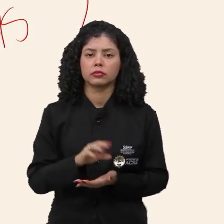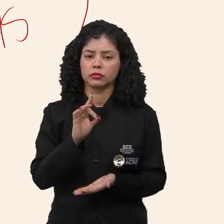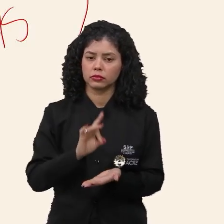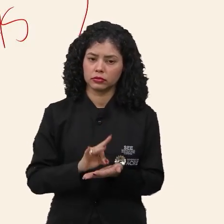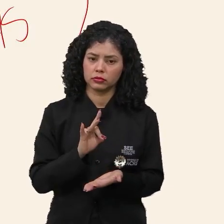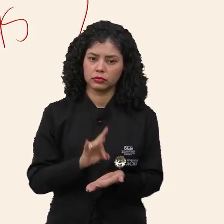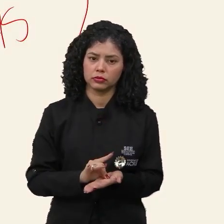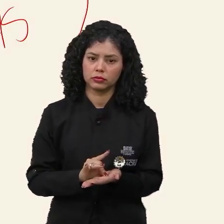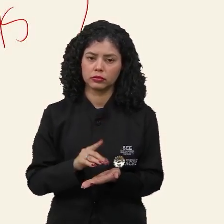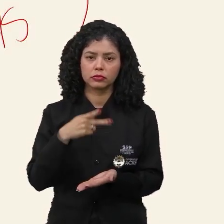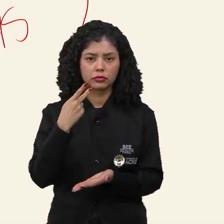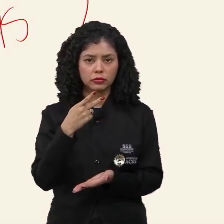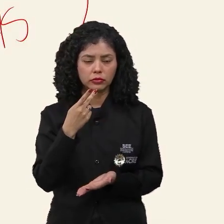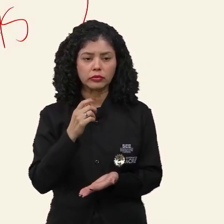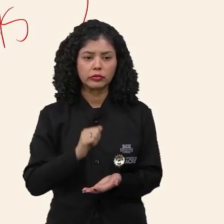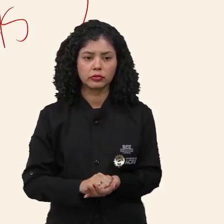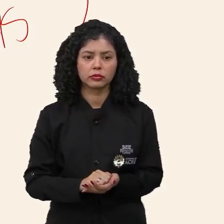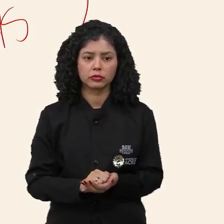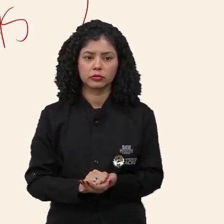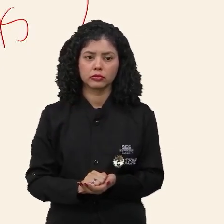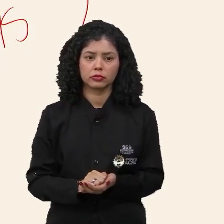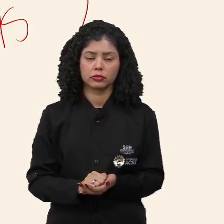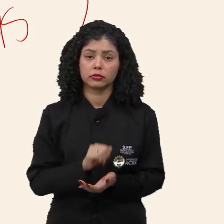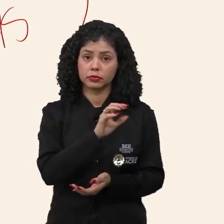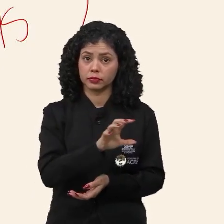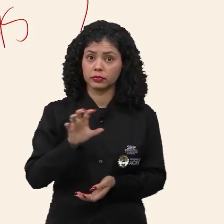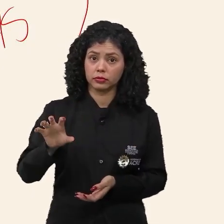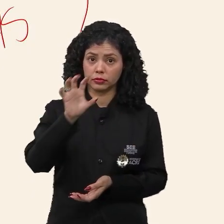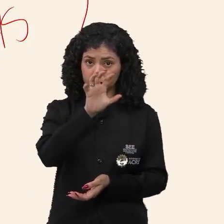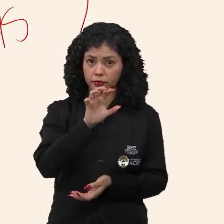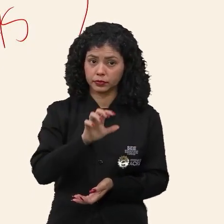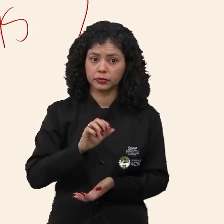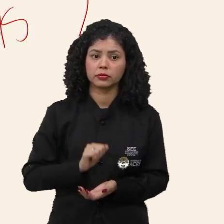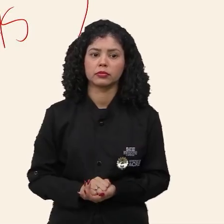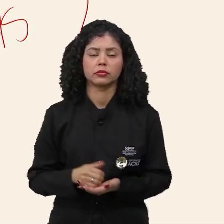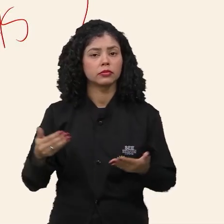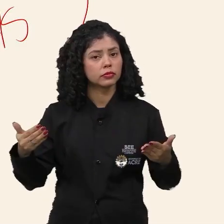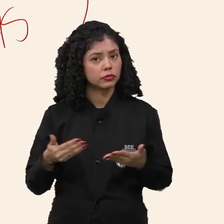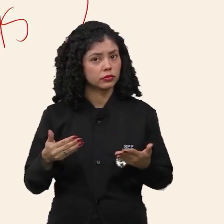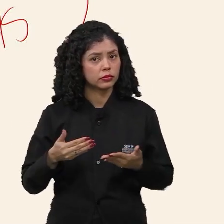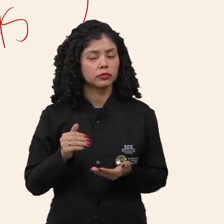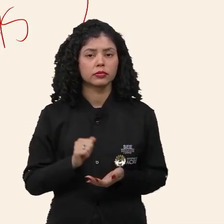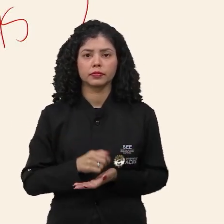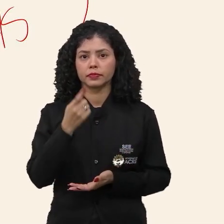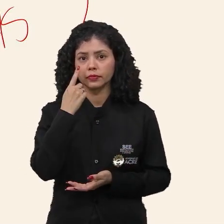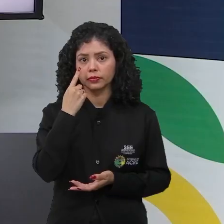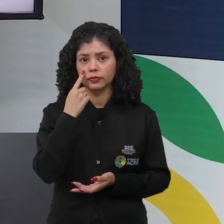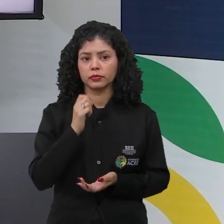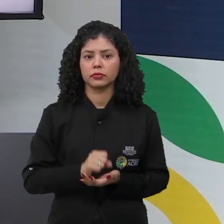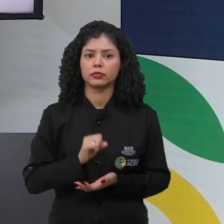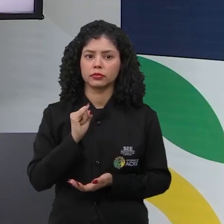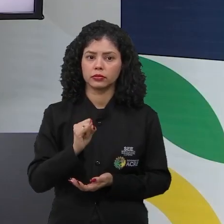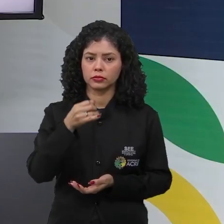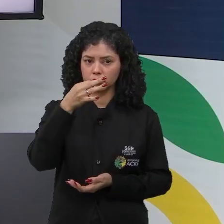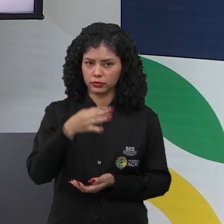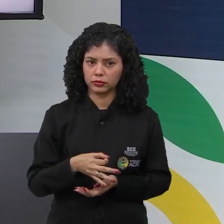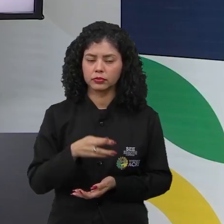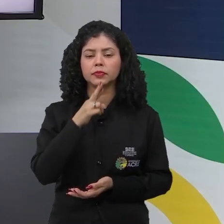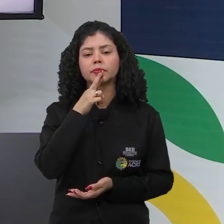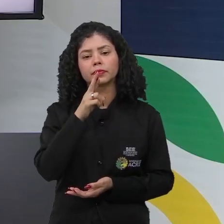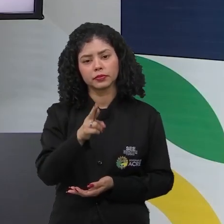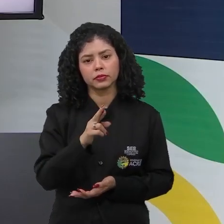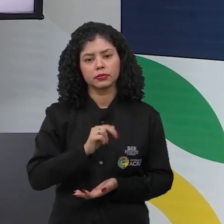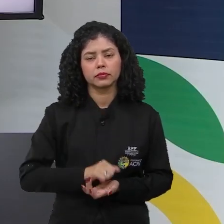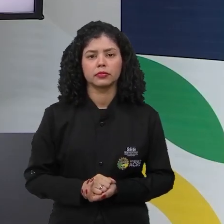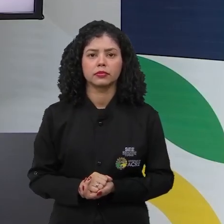realmente falam em certas regiões. Então agora vamos observar se nós